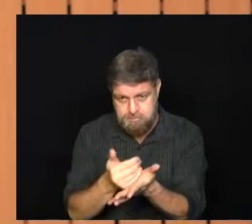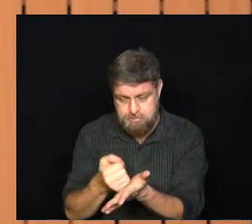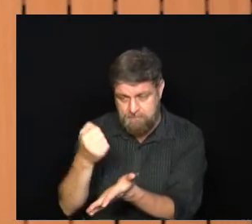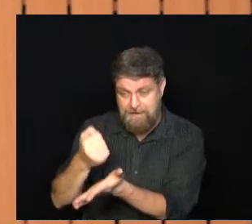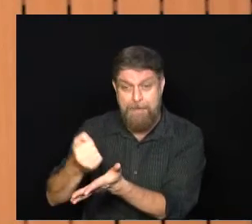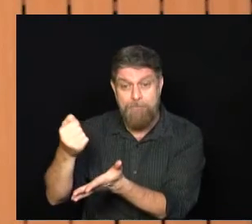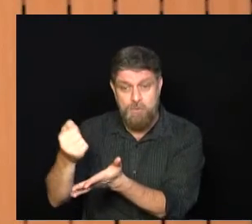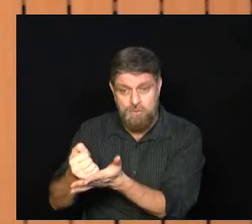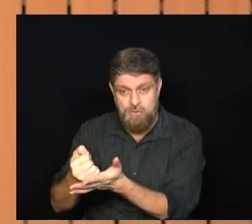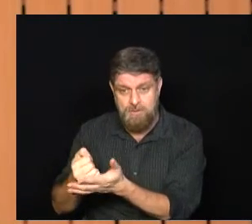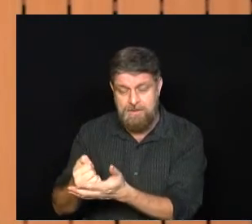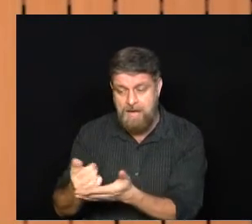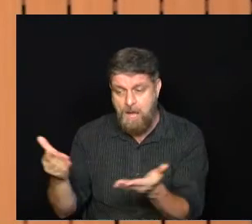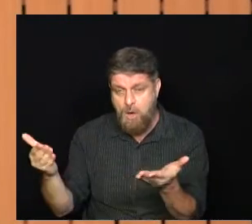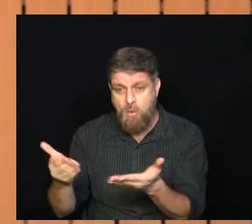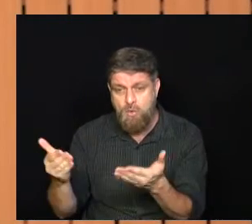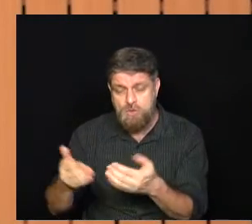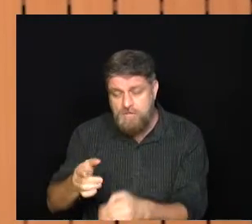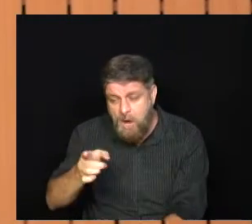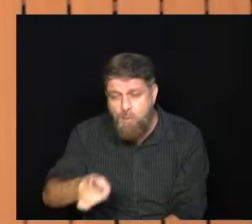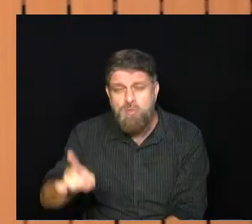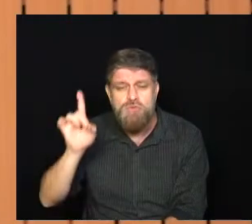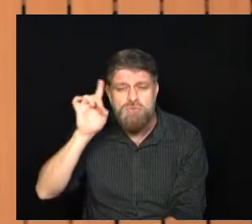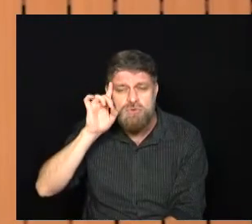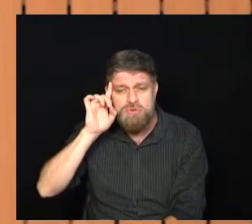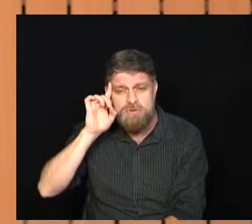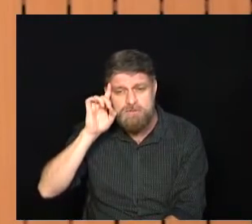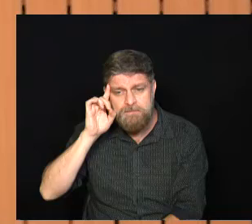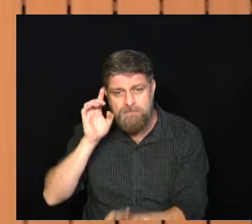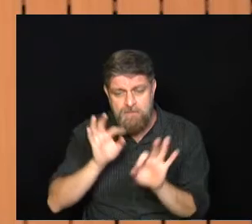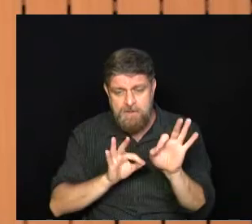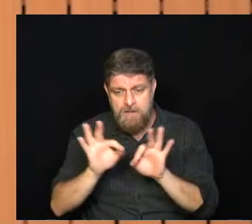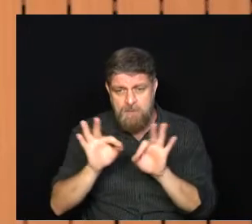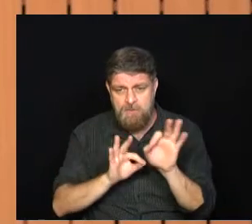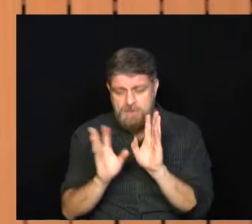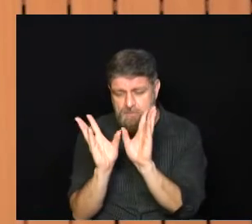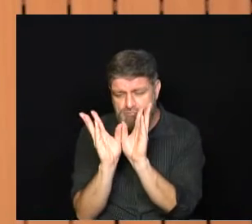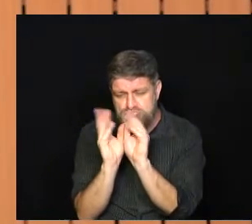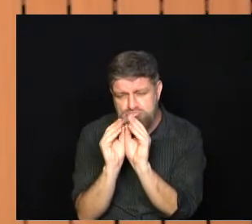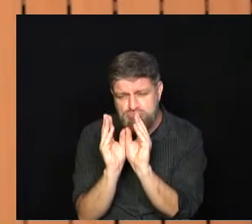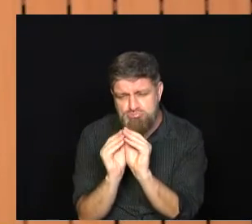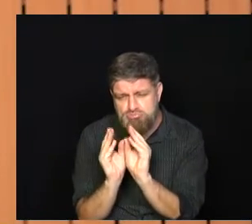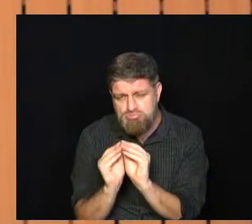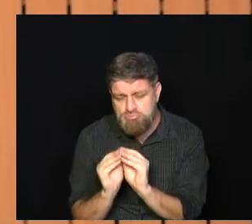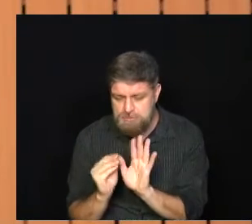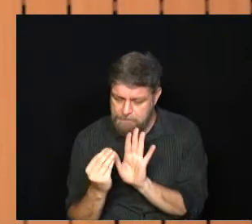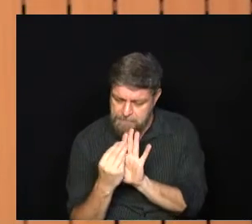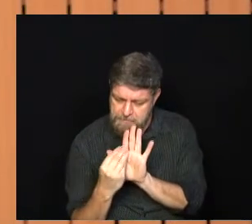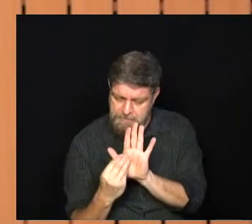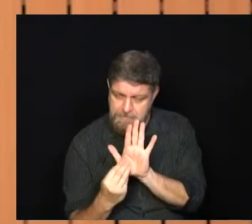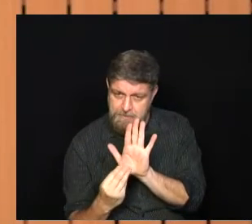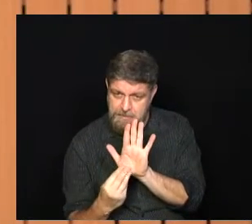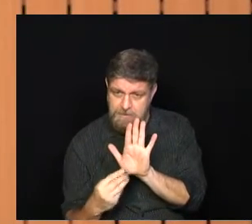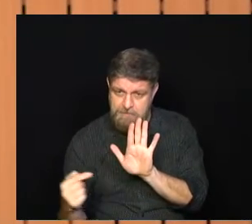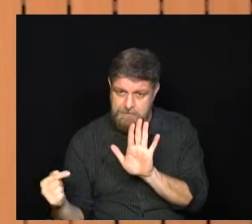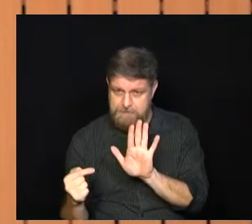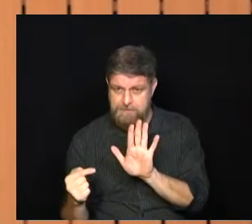dia. É uma peça orçamentária enxuta, feita